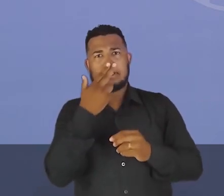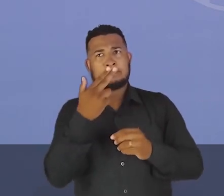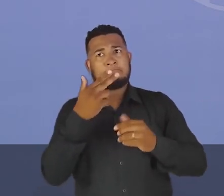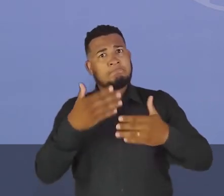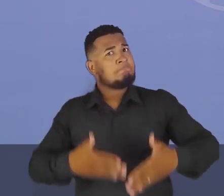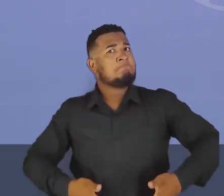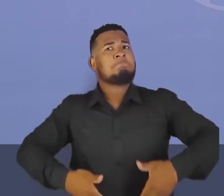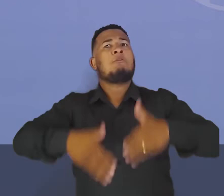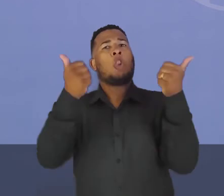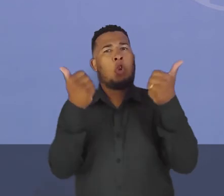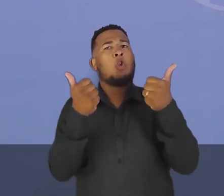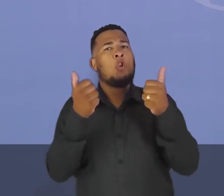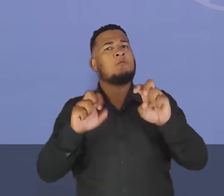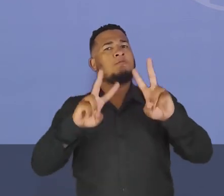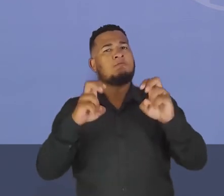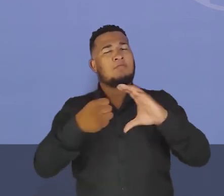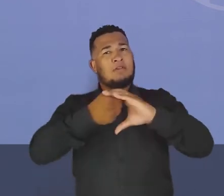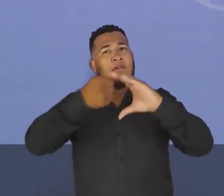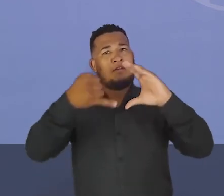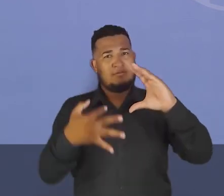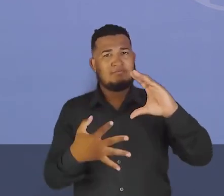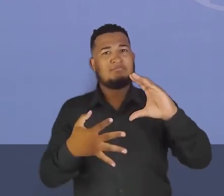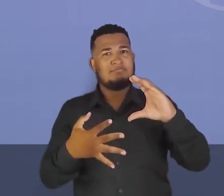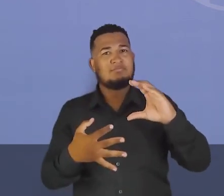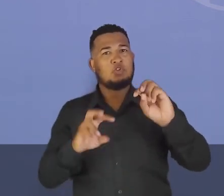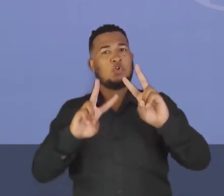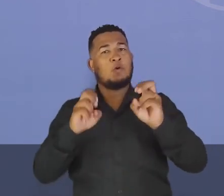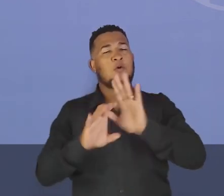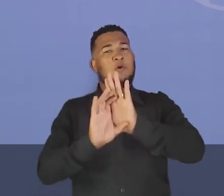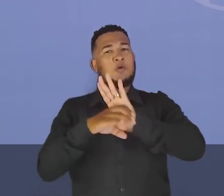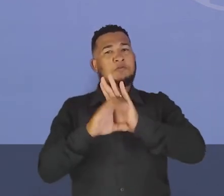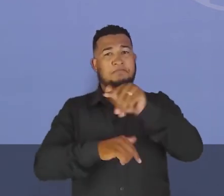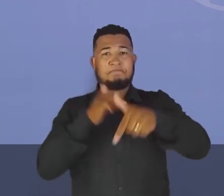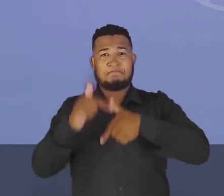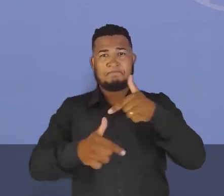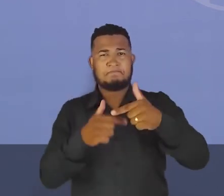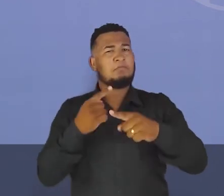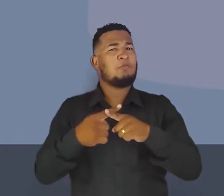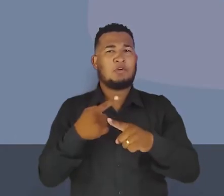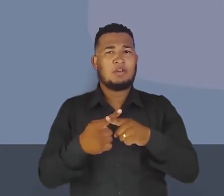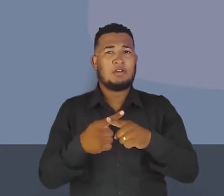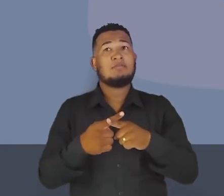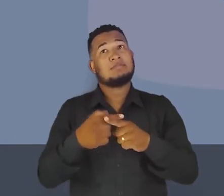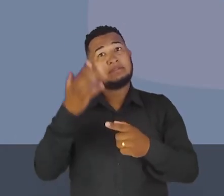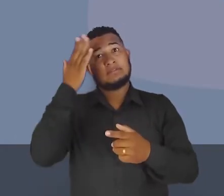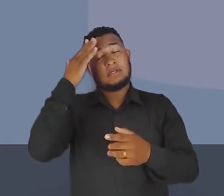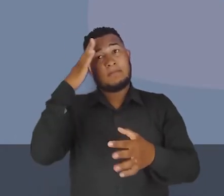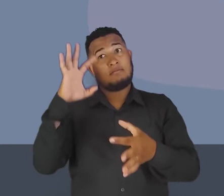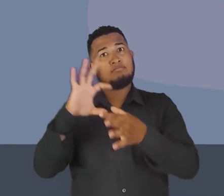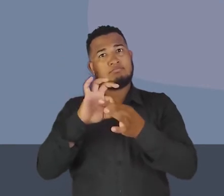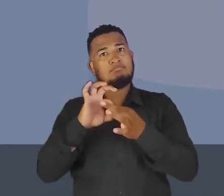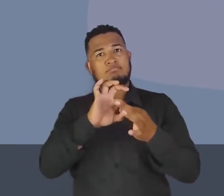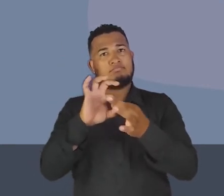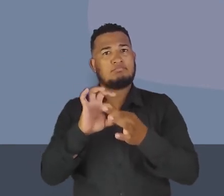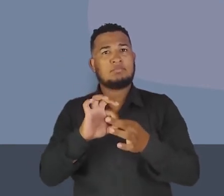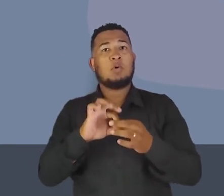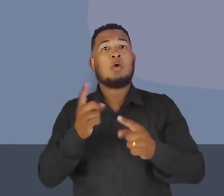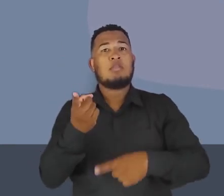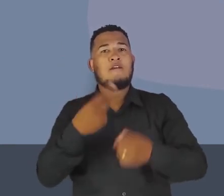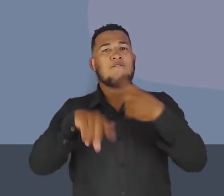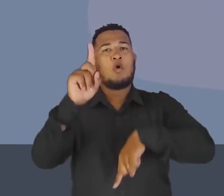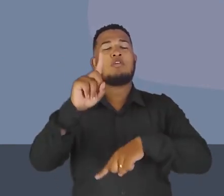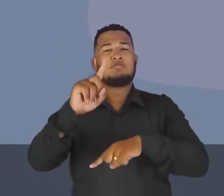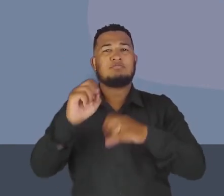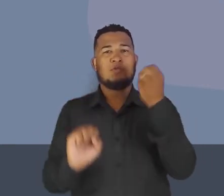ainda maior dessas características desse conceito de trabalho. Por quê? Na lógica da Revolução Industrial, tá, o